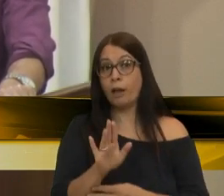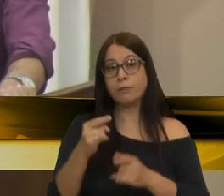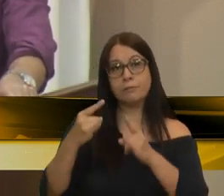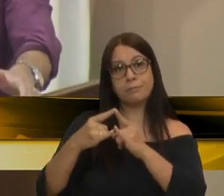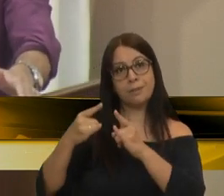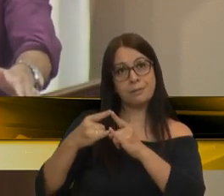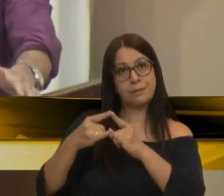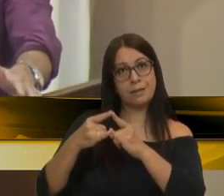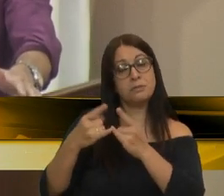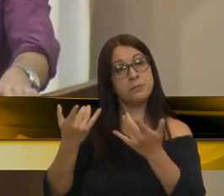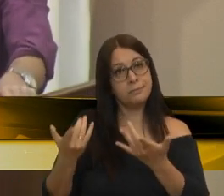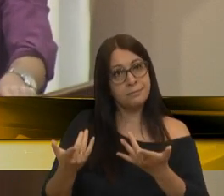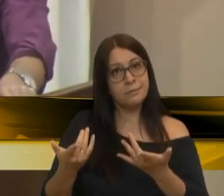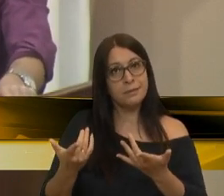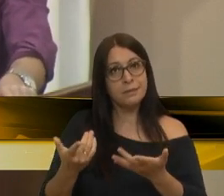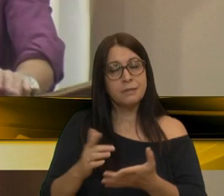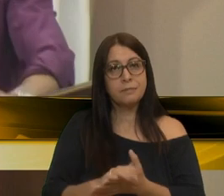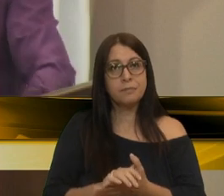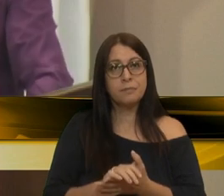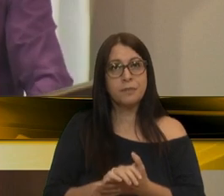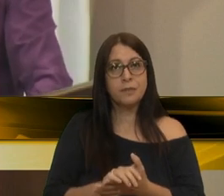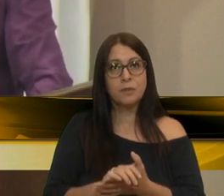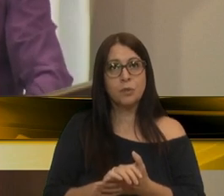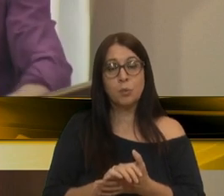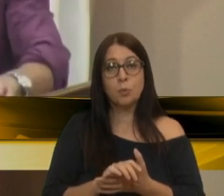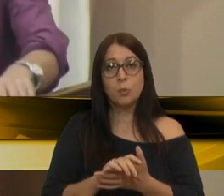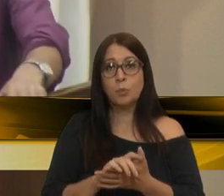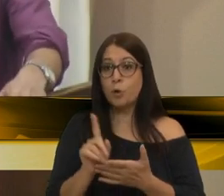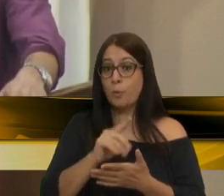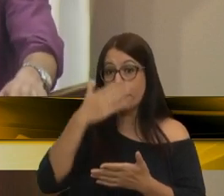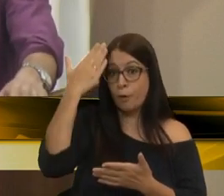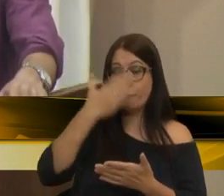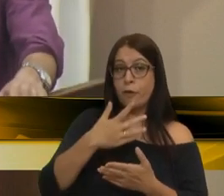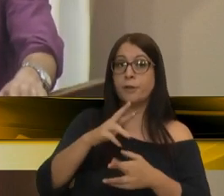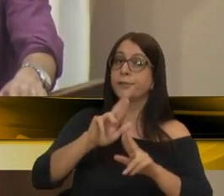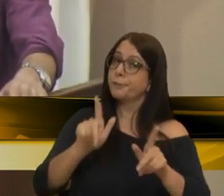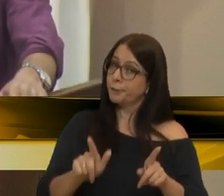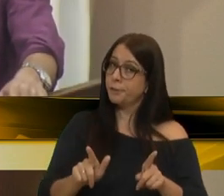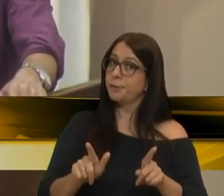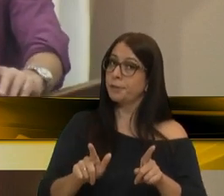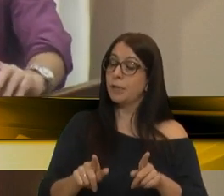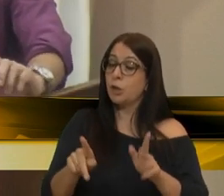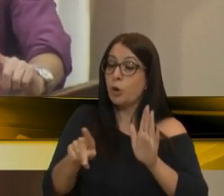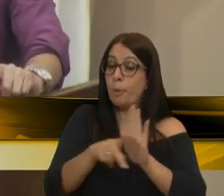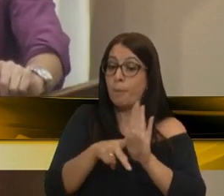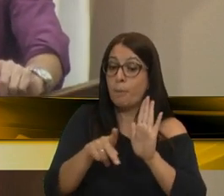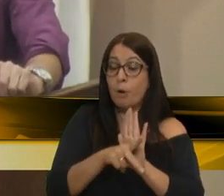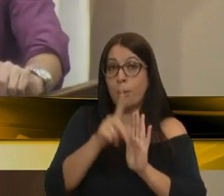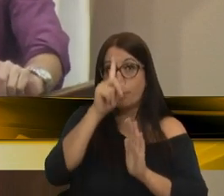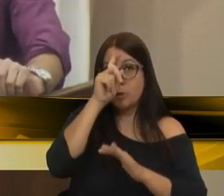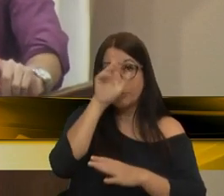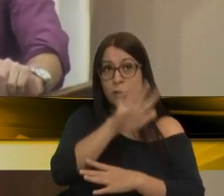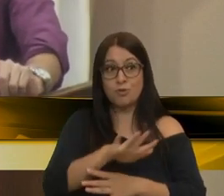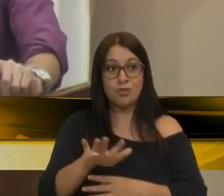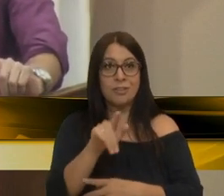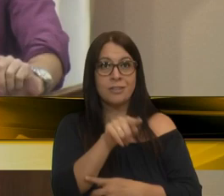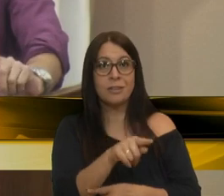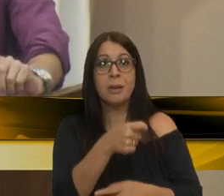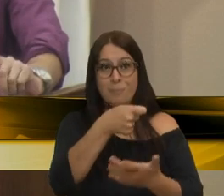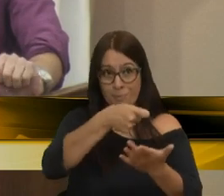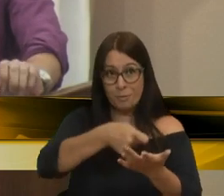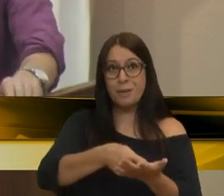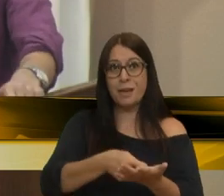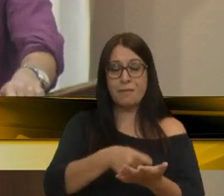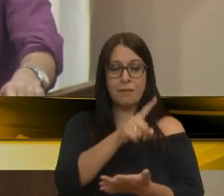entidade, pelo menos enquanto não se comprovar o contrário. Aonde o próprio Hospital Geral pagava